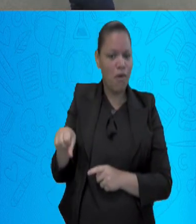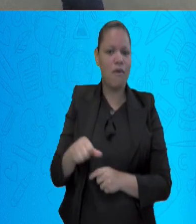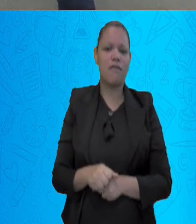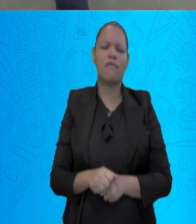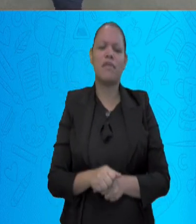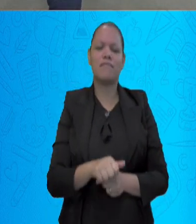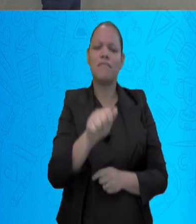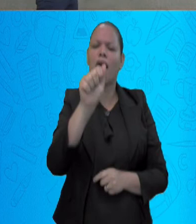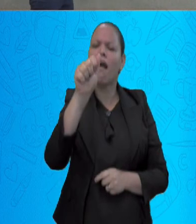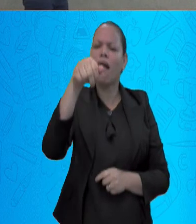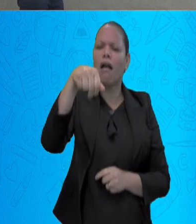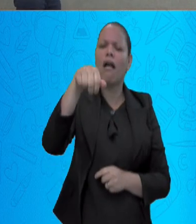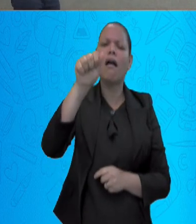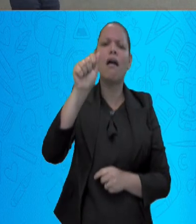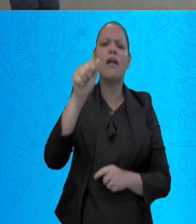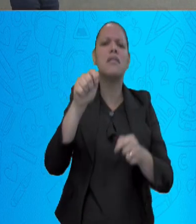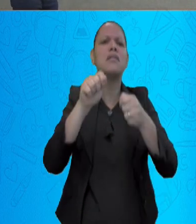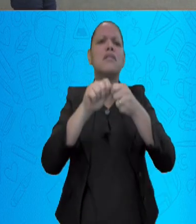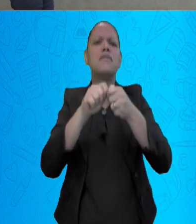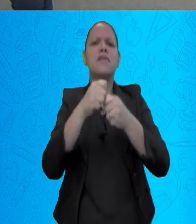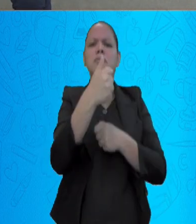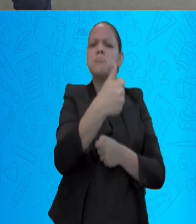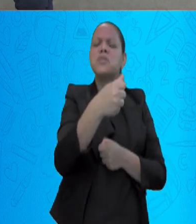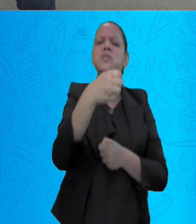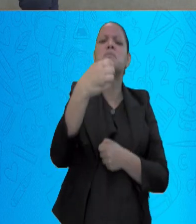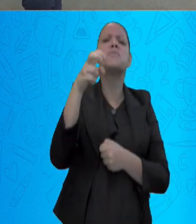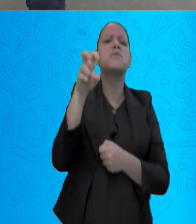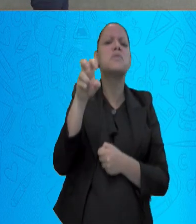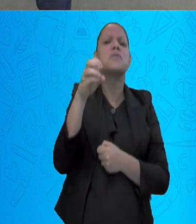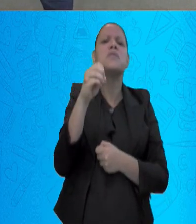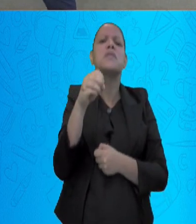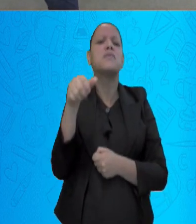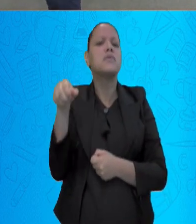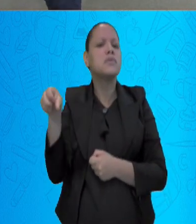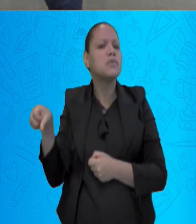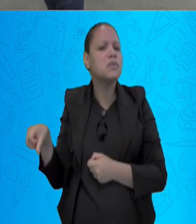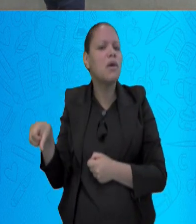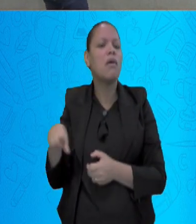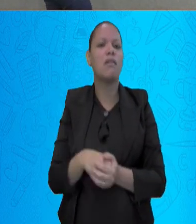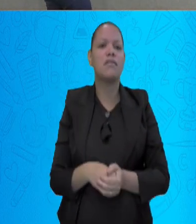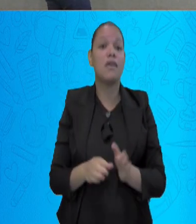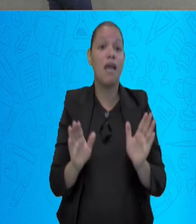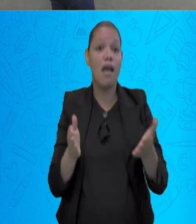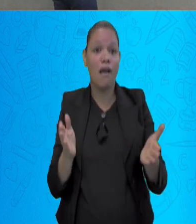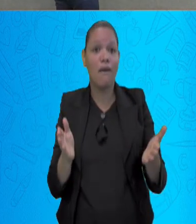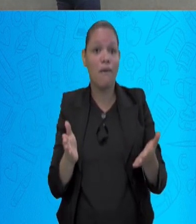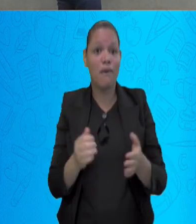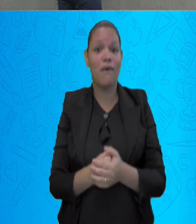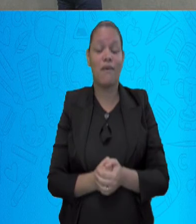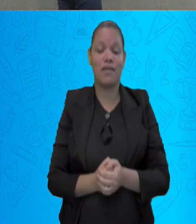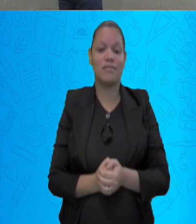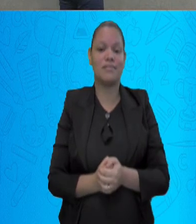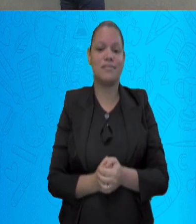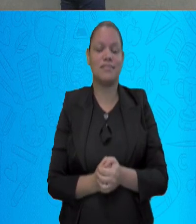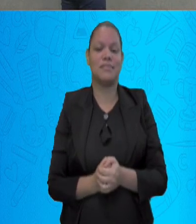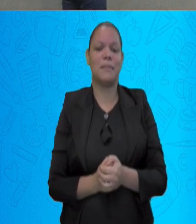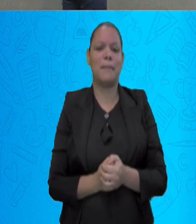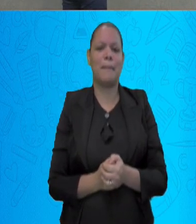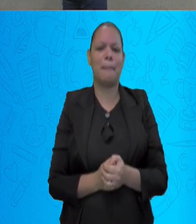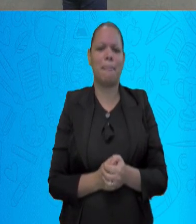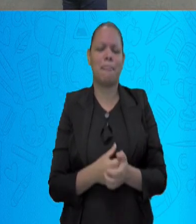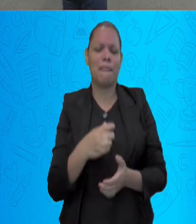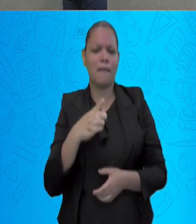essa pontuação de 1.509. Vamos agora para o Paulo. Temos unidade de milhar,